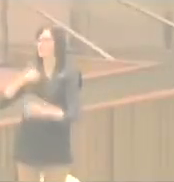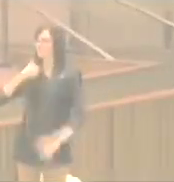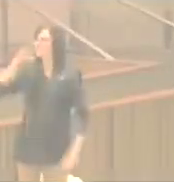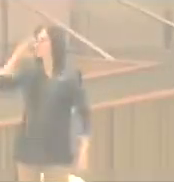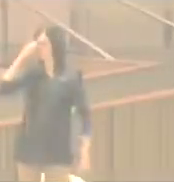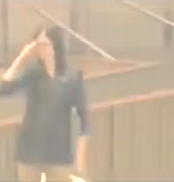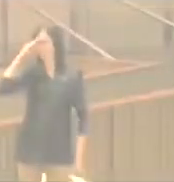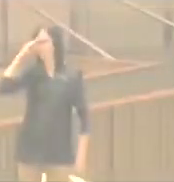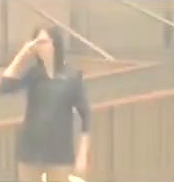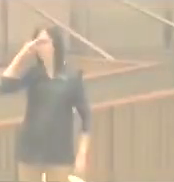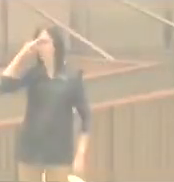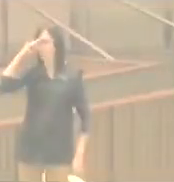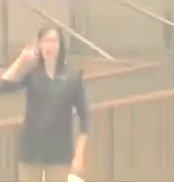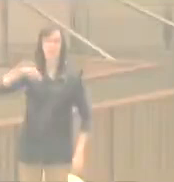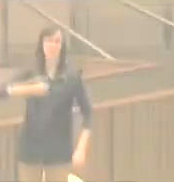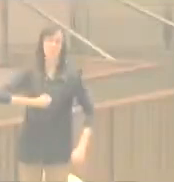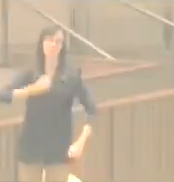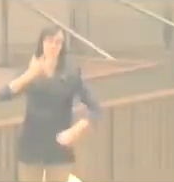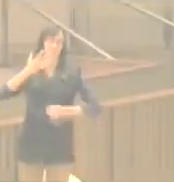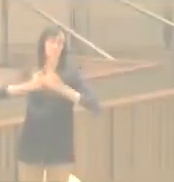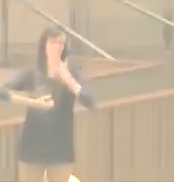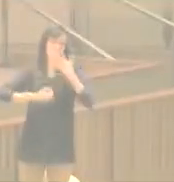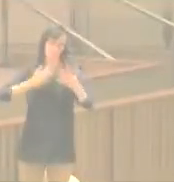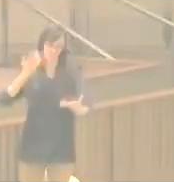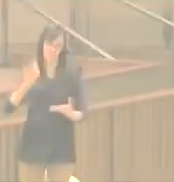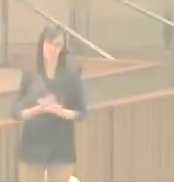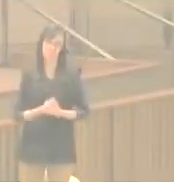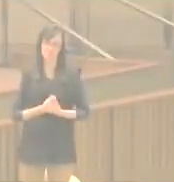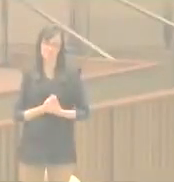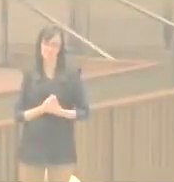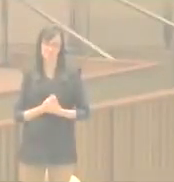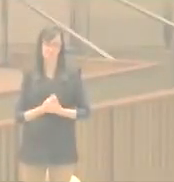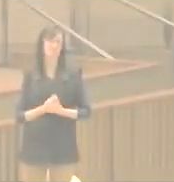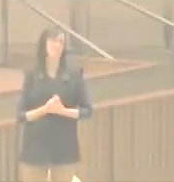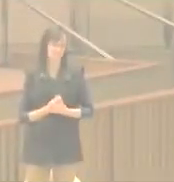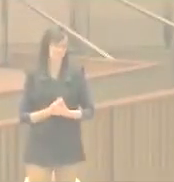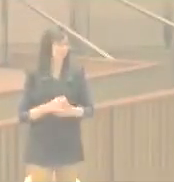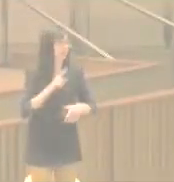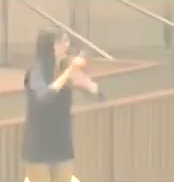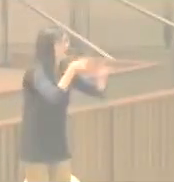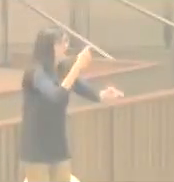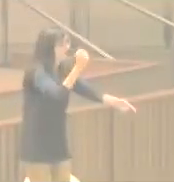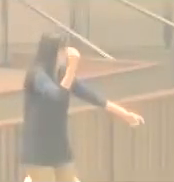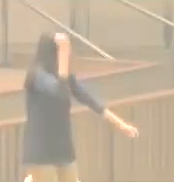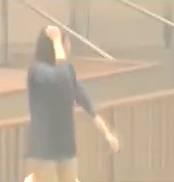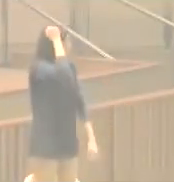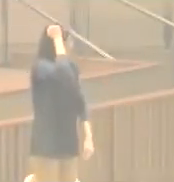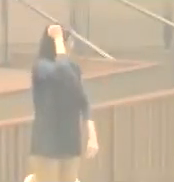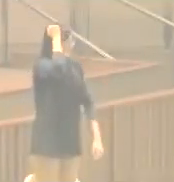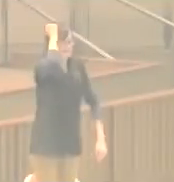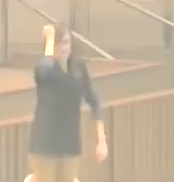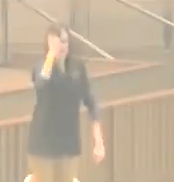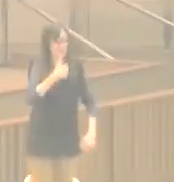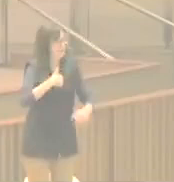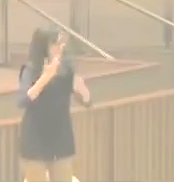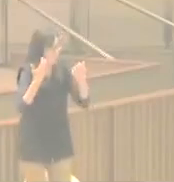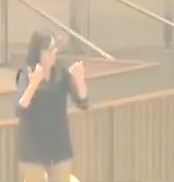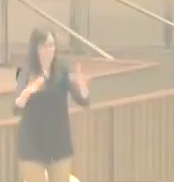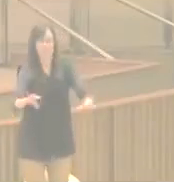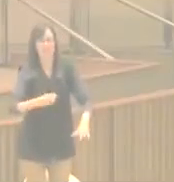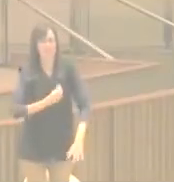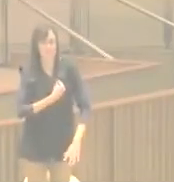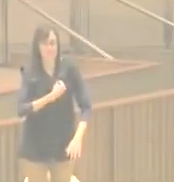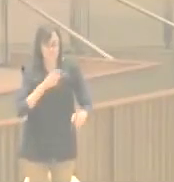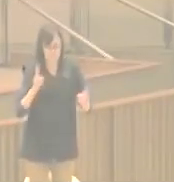entendi. Isso é confissão. Aí você vai passar para o arrependimento. Eu não quero viver mais